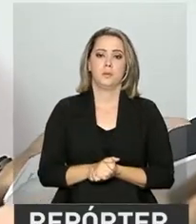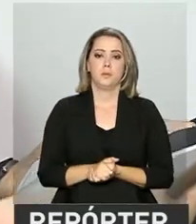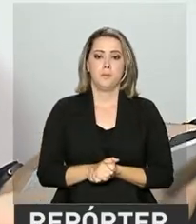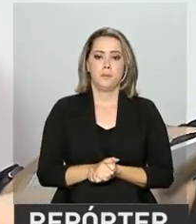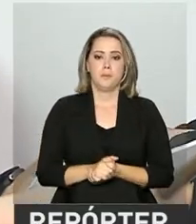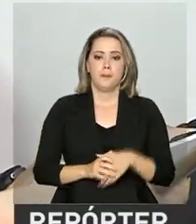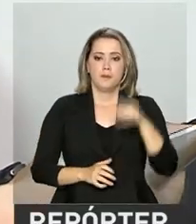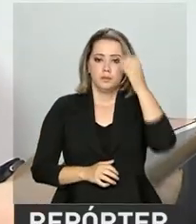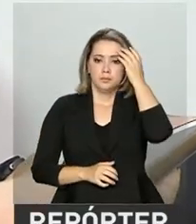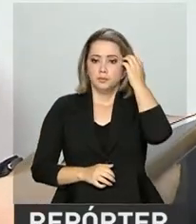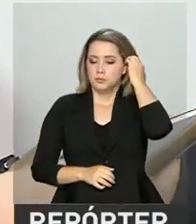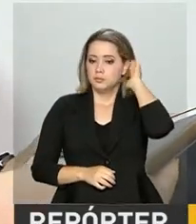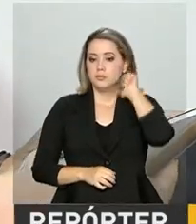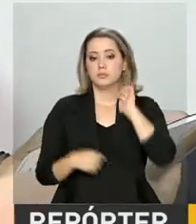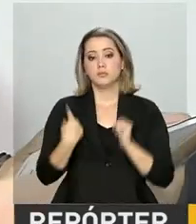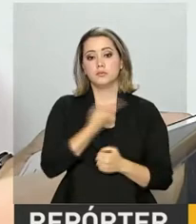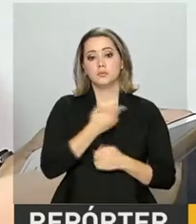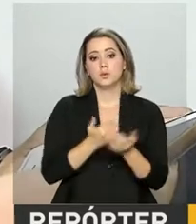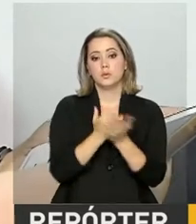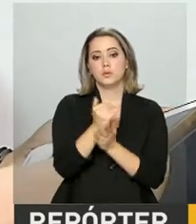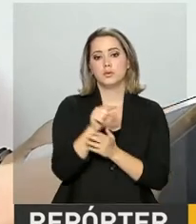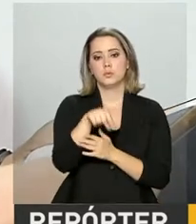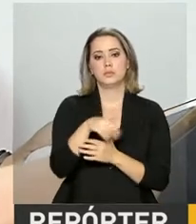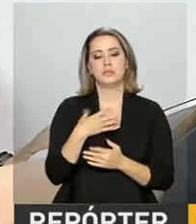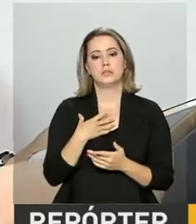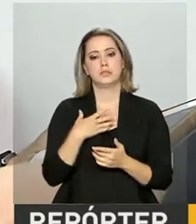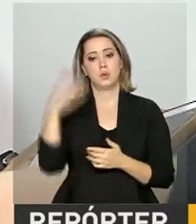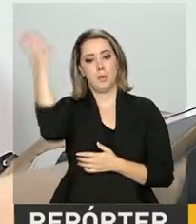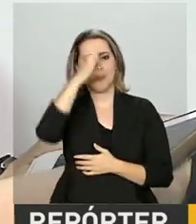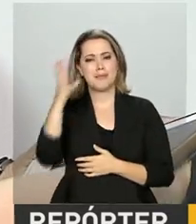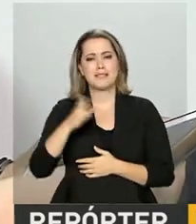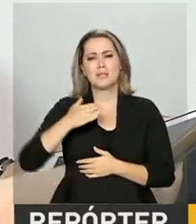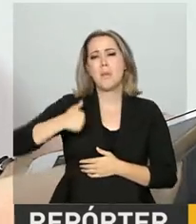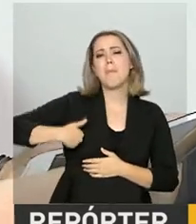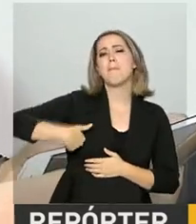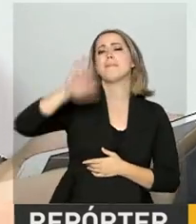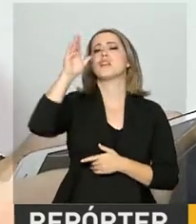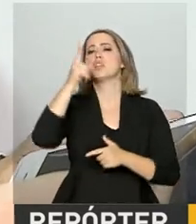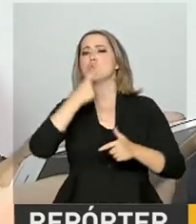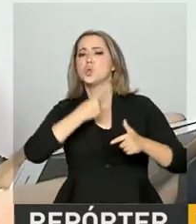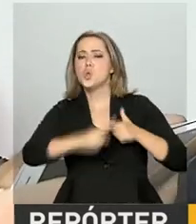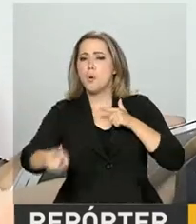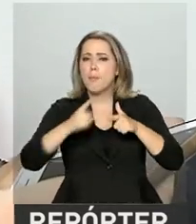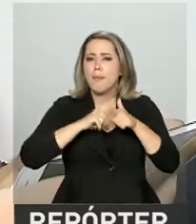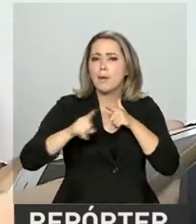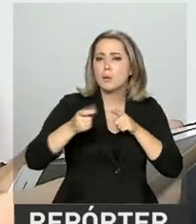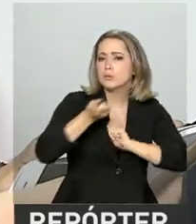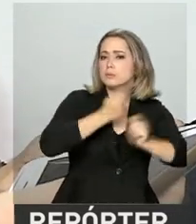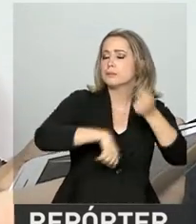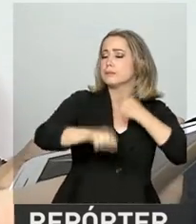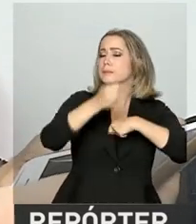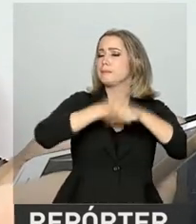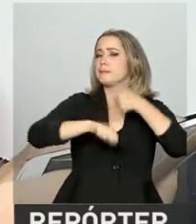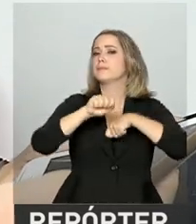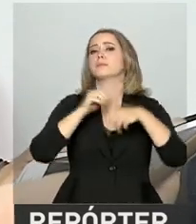o brasil estava enfrentando a maior recessão na sua história